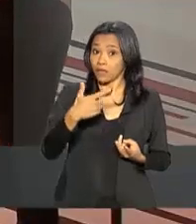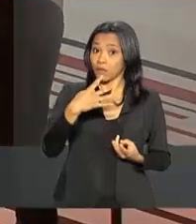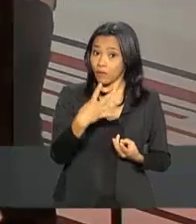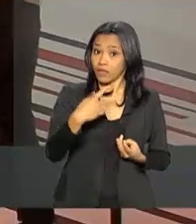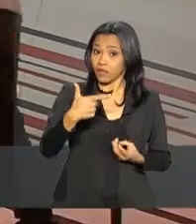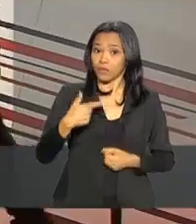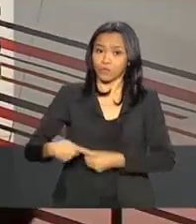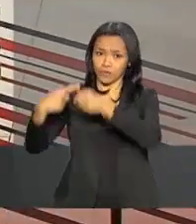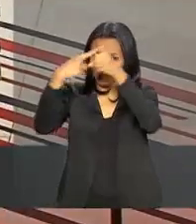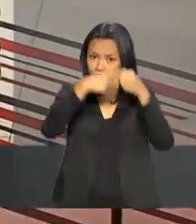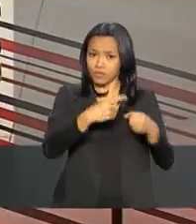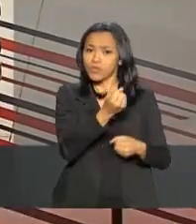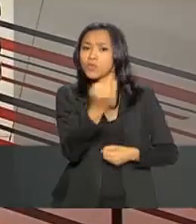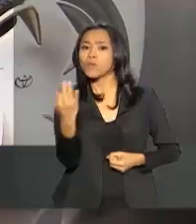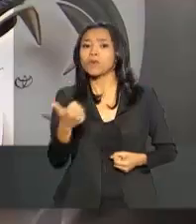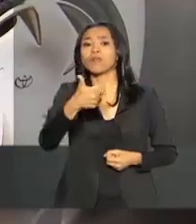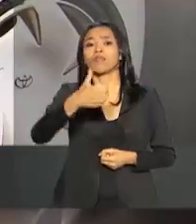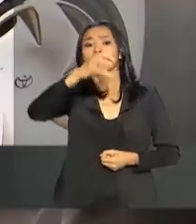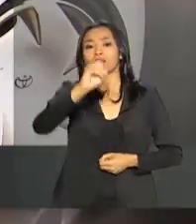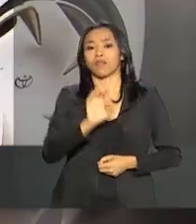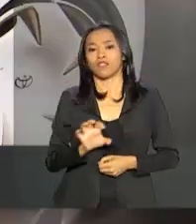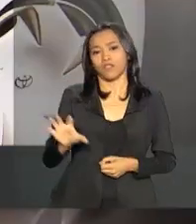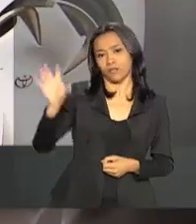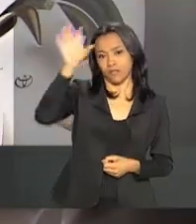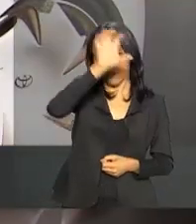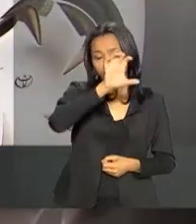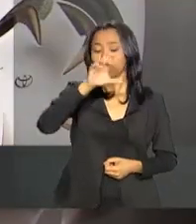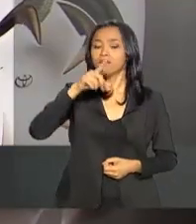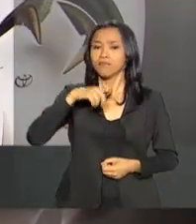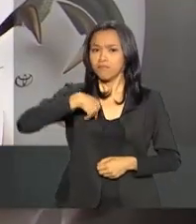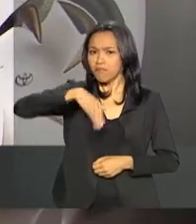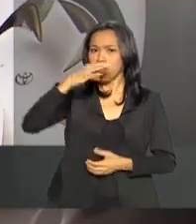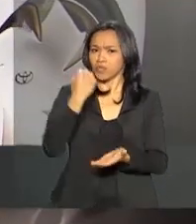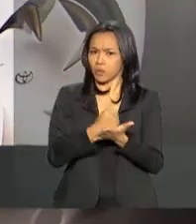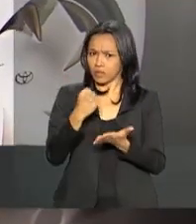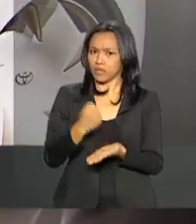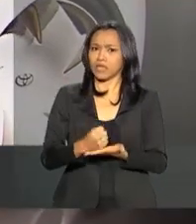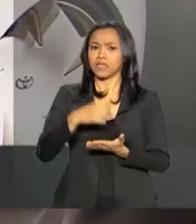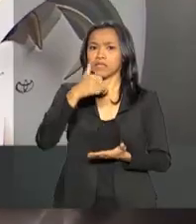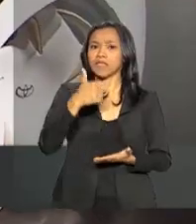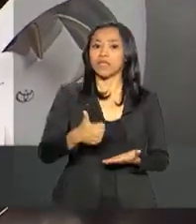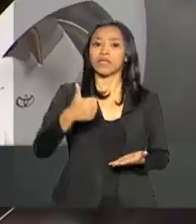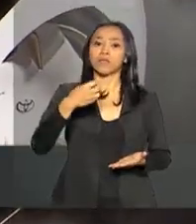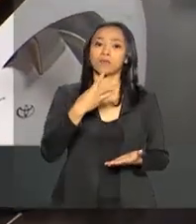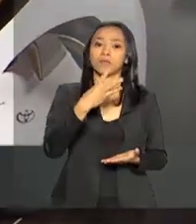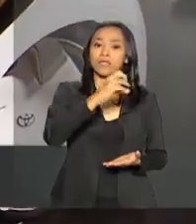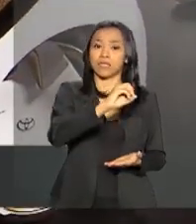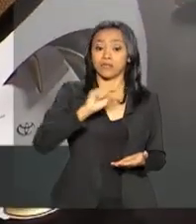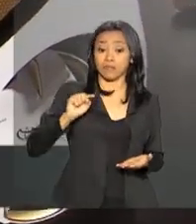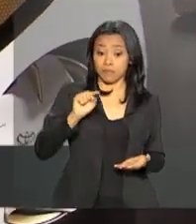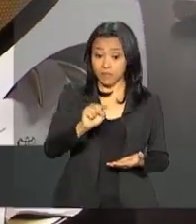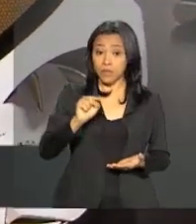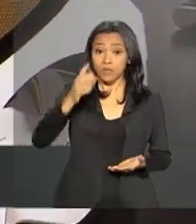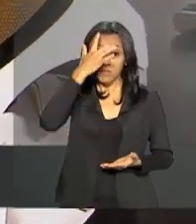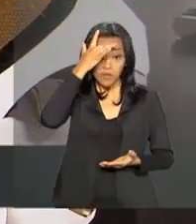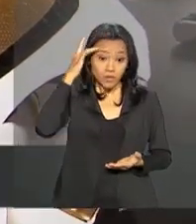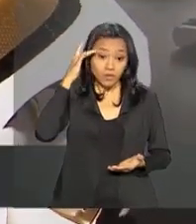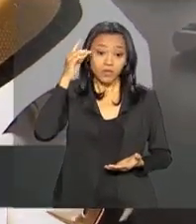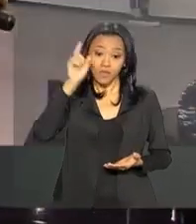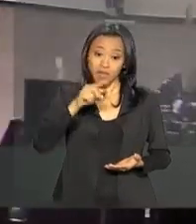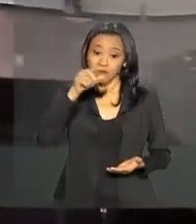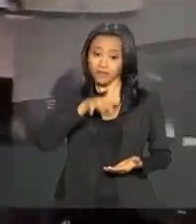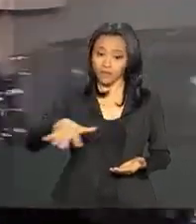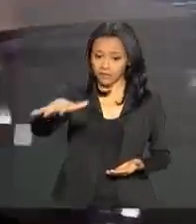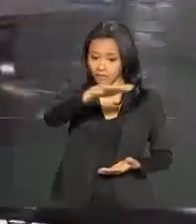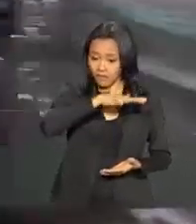de 10 estados. O setor emprega diretamente mais de 130 mil pessoas. E é sobre essa área da